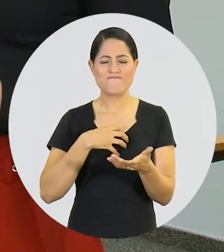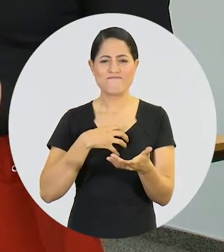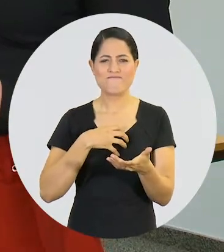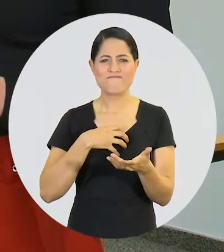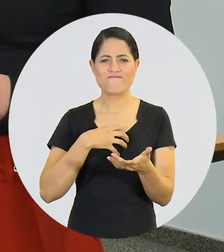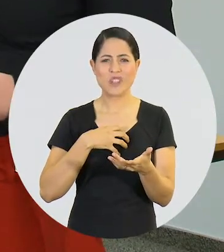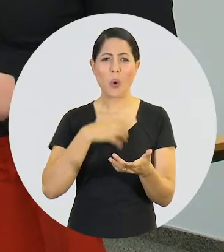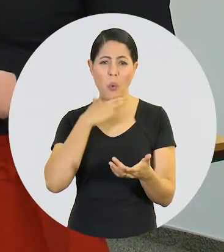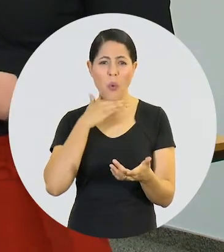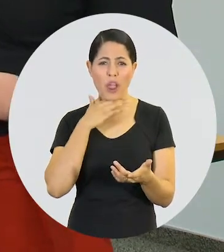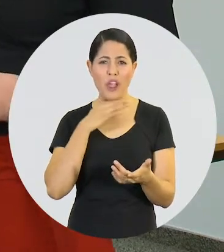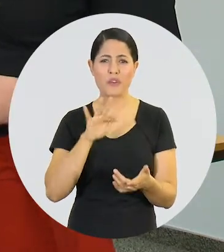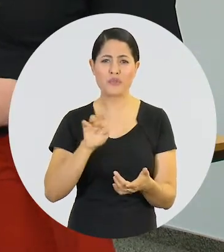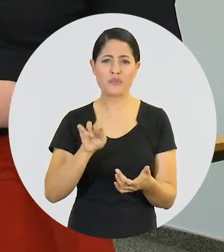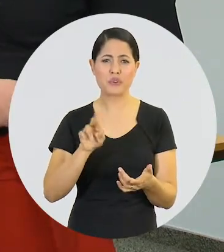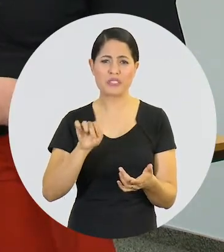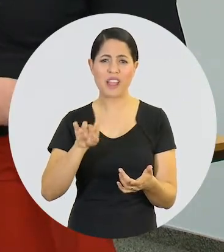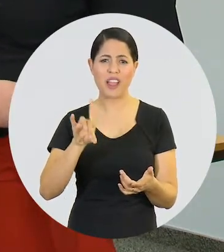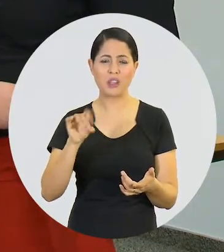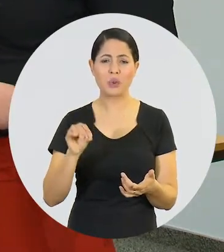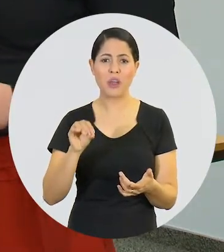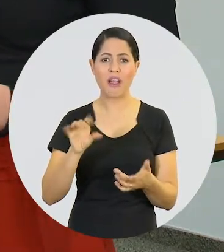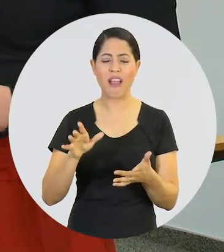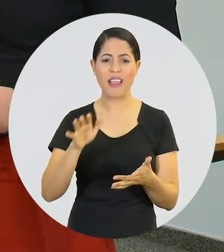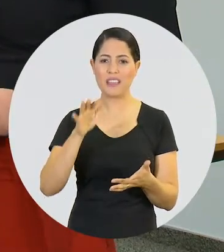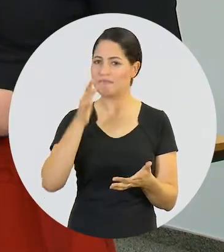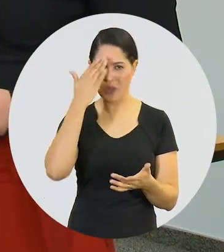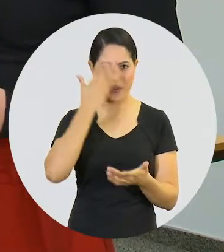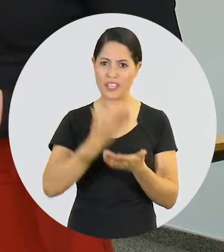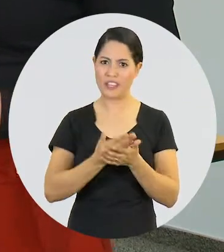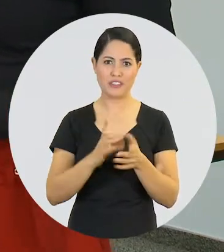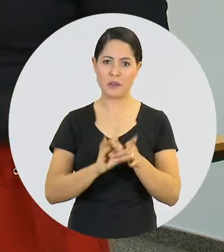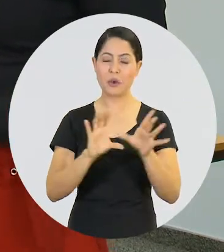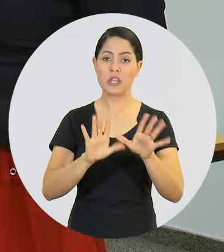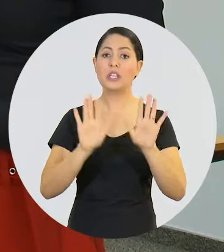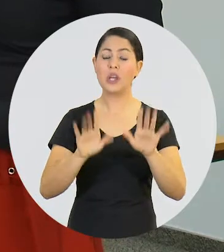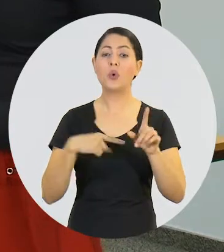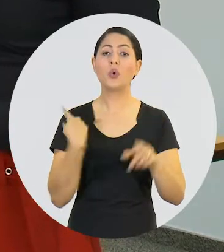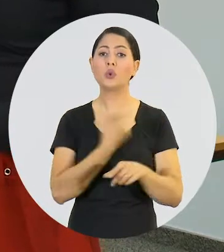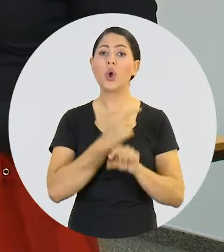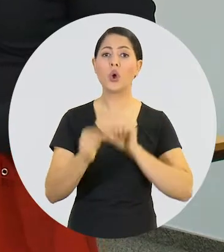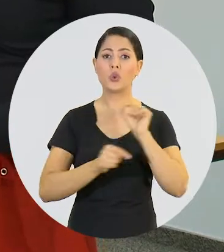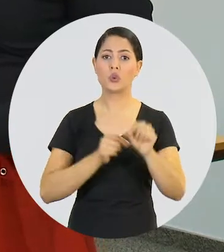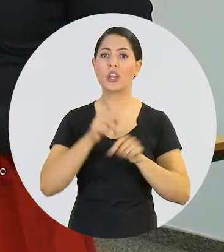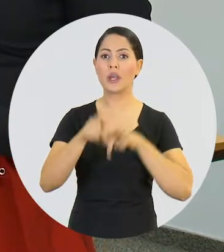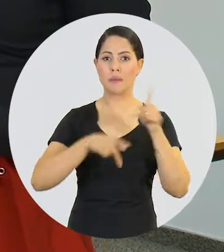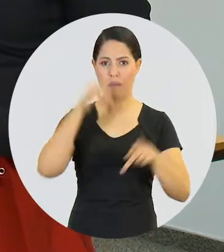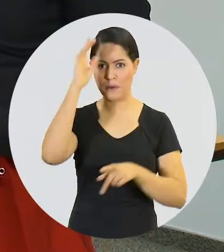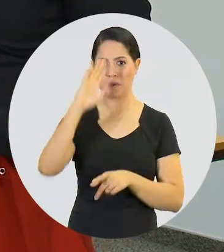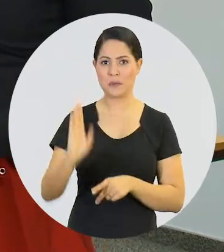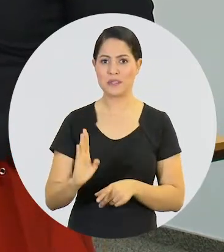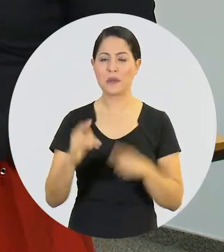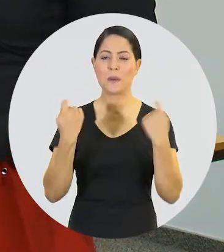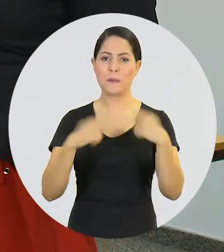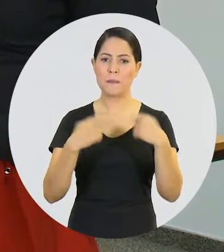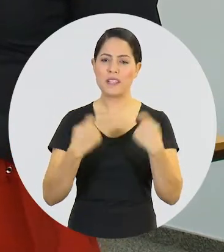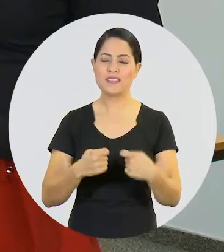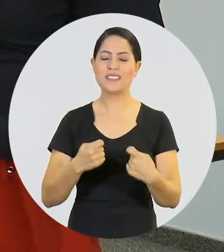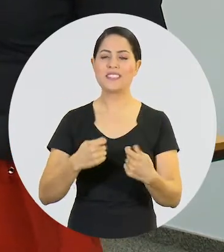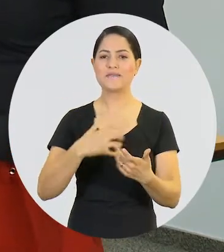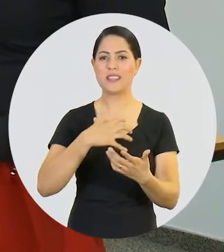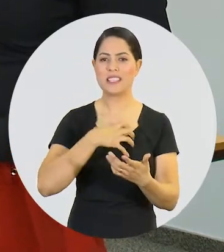escolha permanentemente frustrada e acaba abandonando a própria fé na democracia. Nós temos que cuidar com